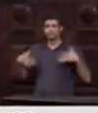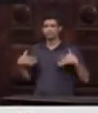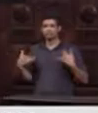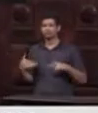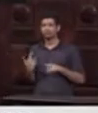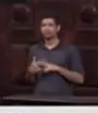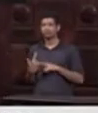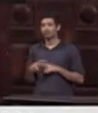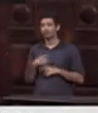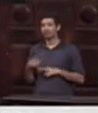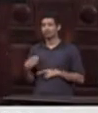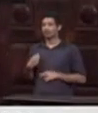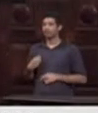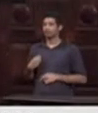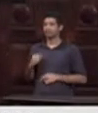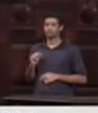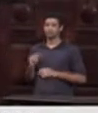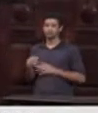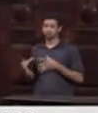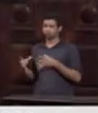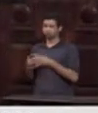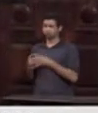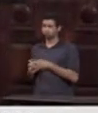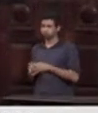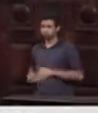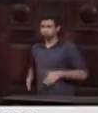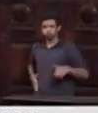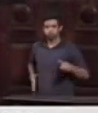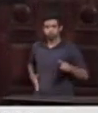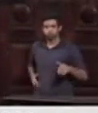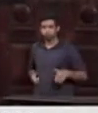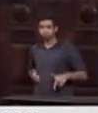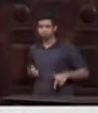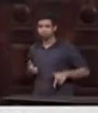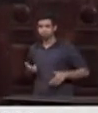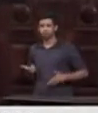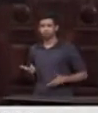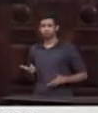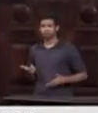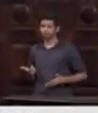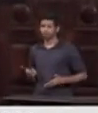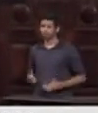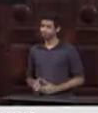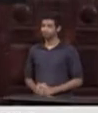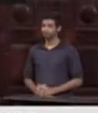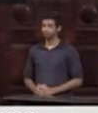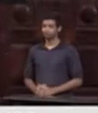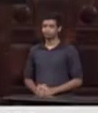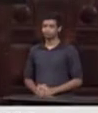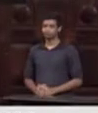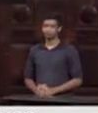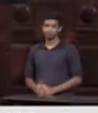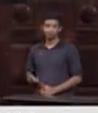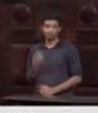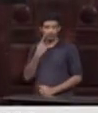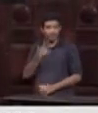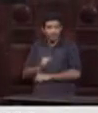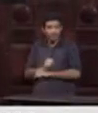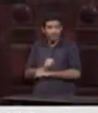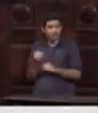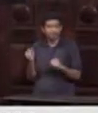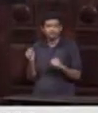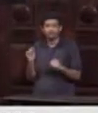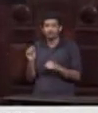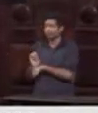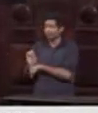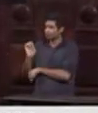da presença de criminosos no seu meio e pela inabilidade ou impossibilidade do Estado de